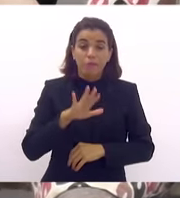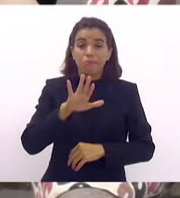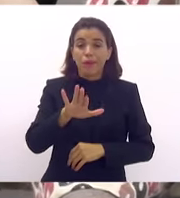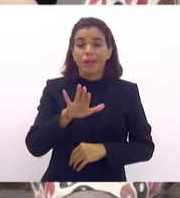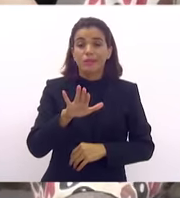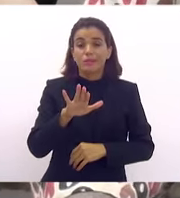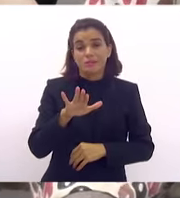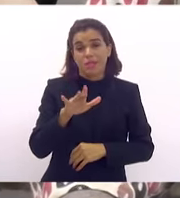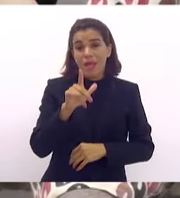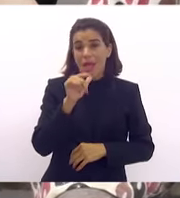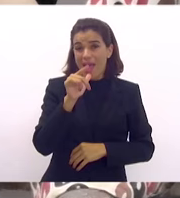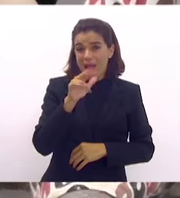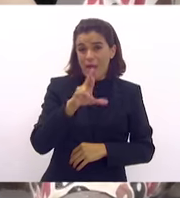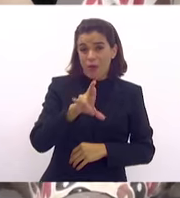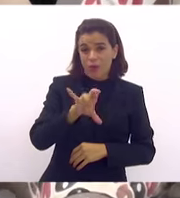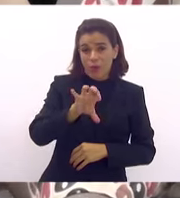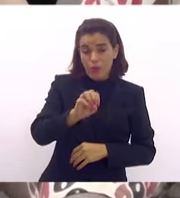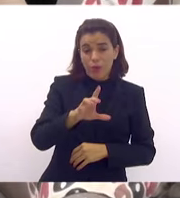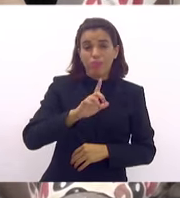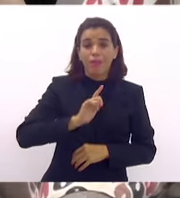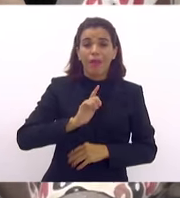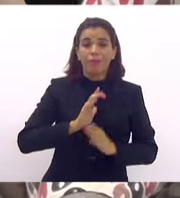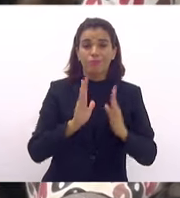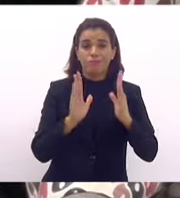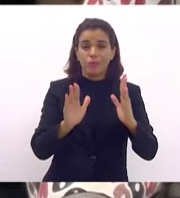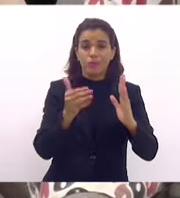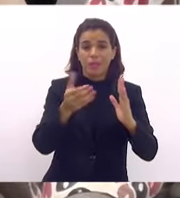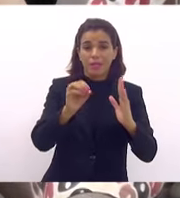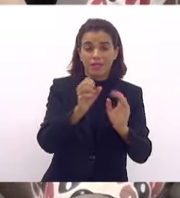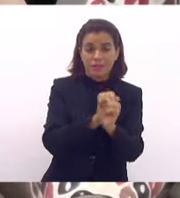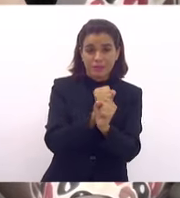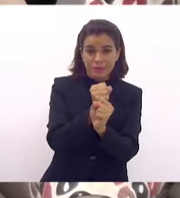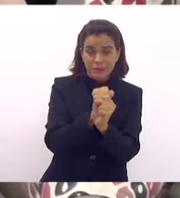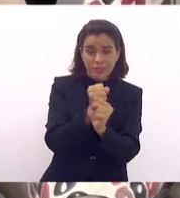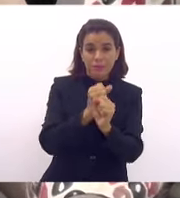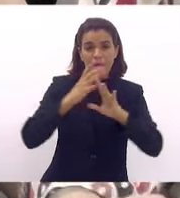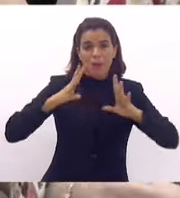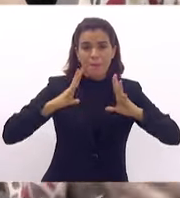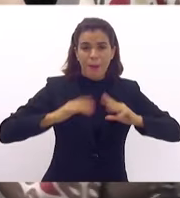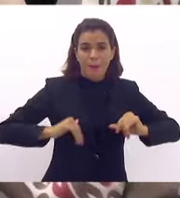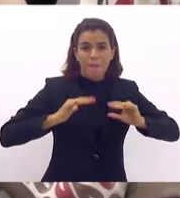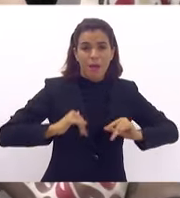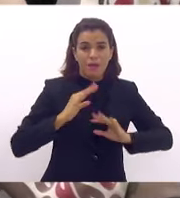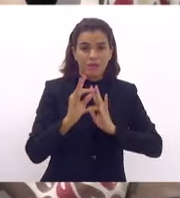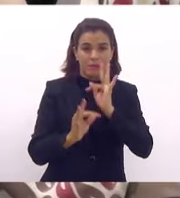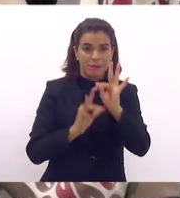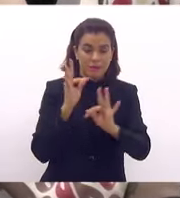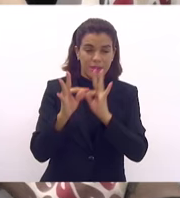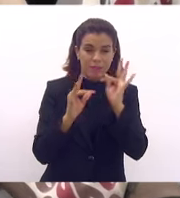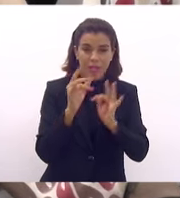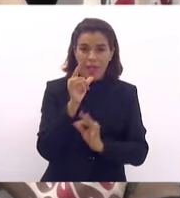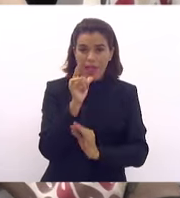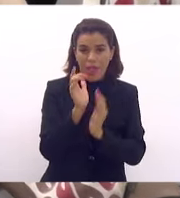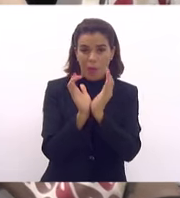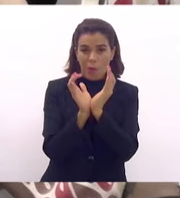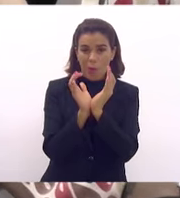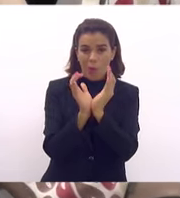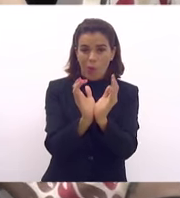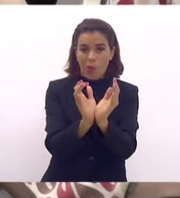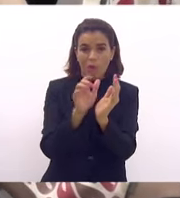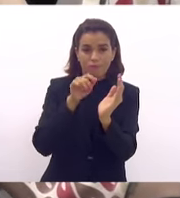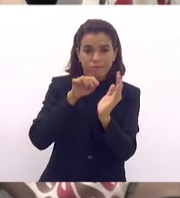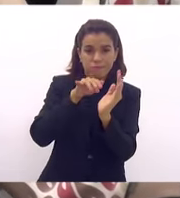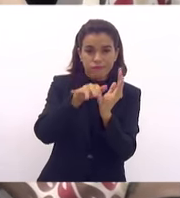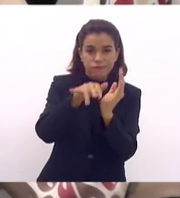anos para poder fazer o saneamento básico, para poder fazer esse tratamento. Então, a obra está sendo